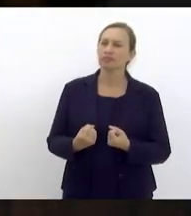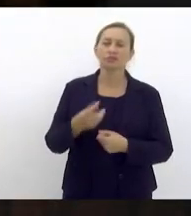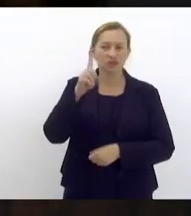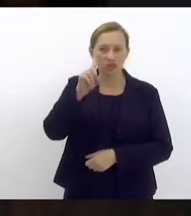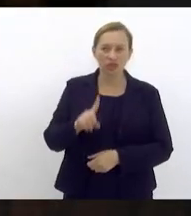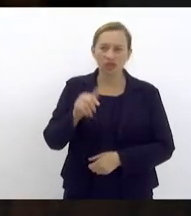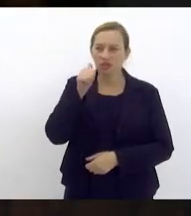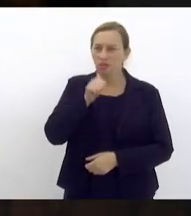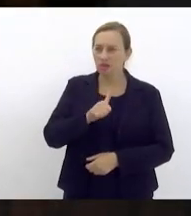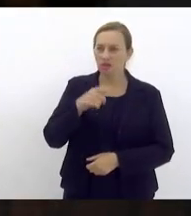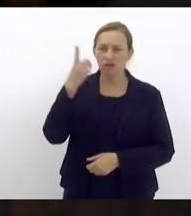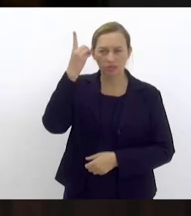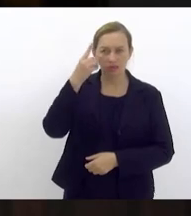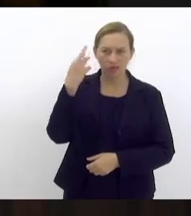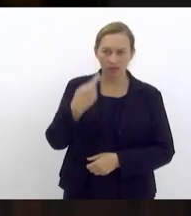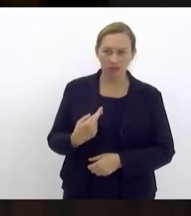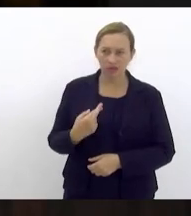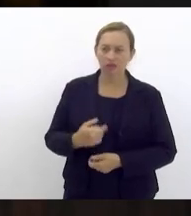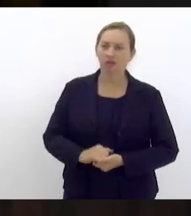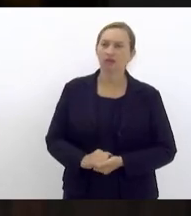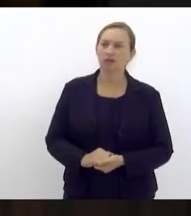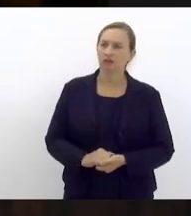mulher deputada Renata